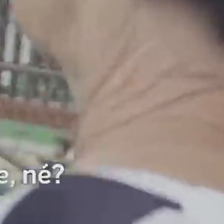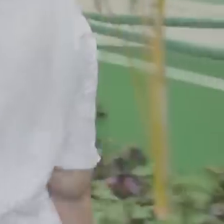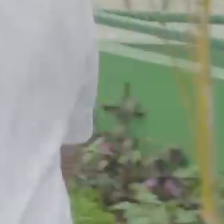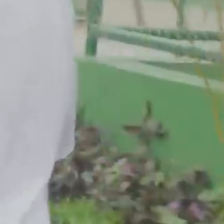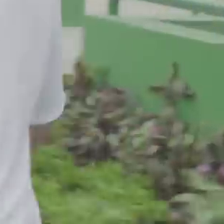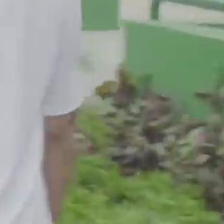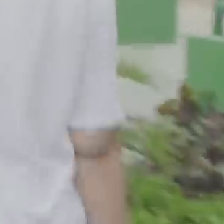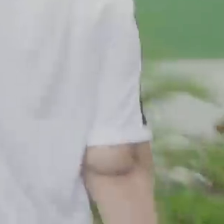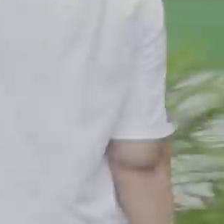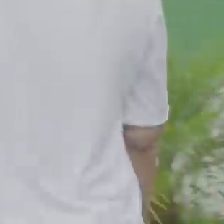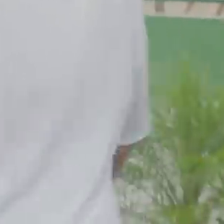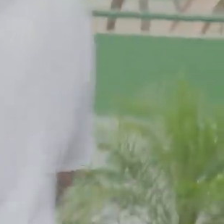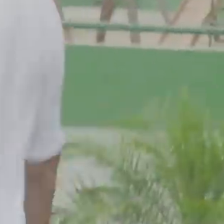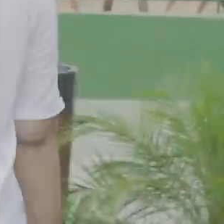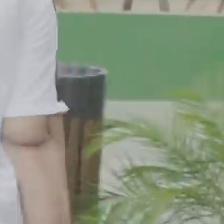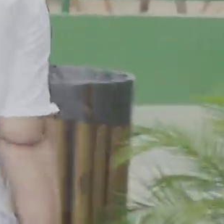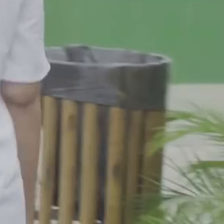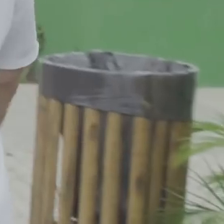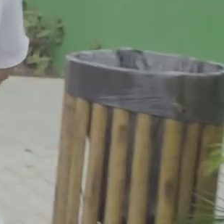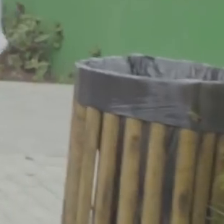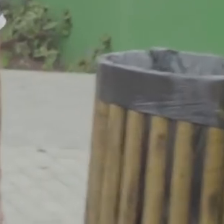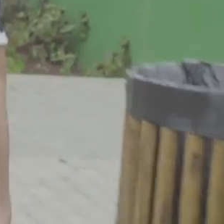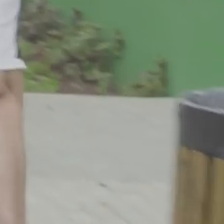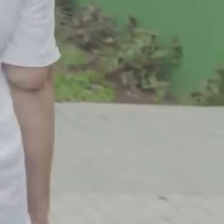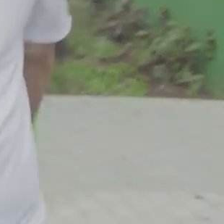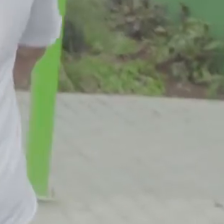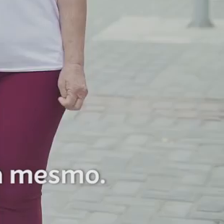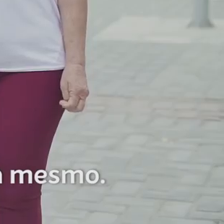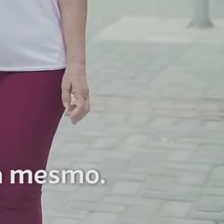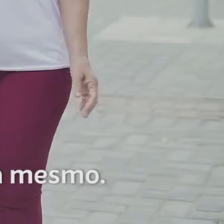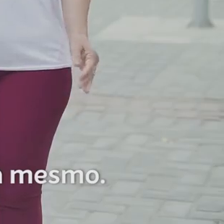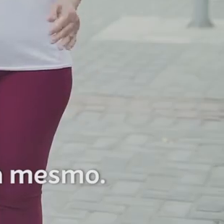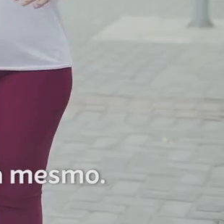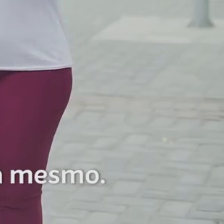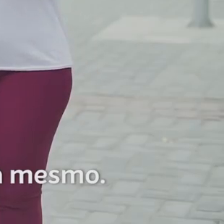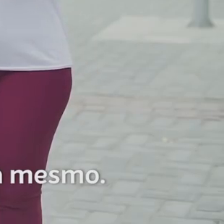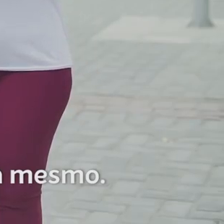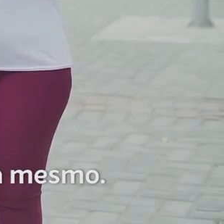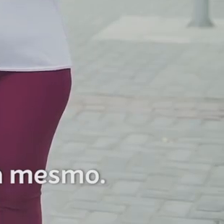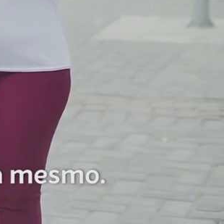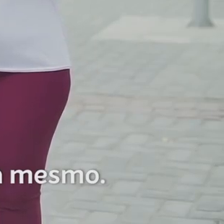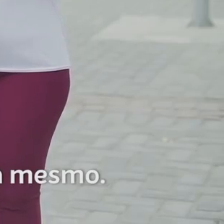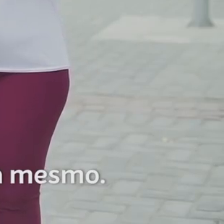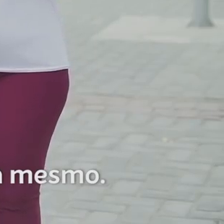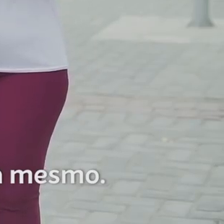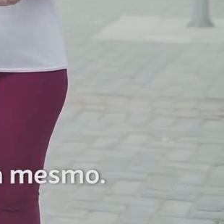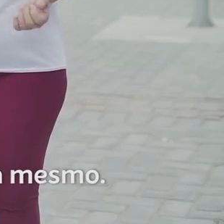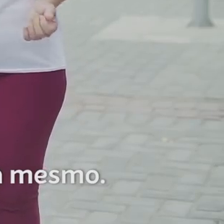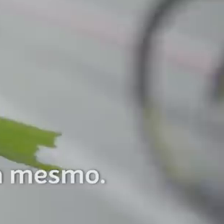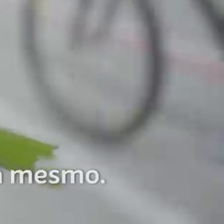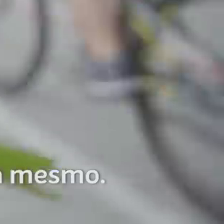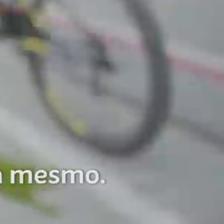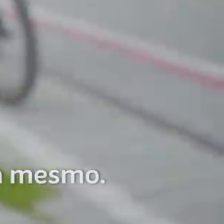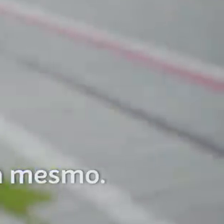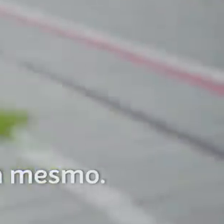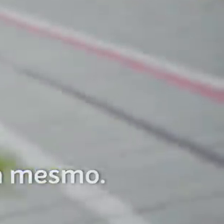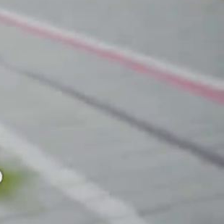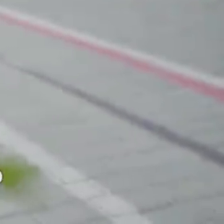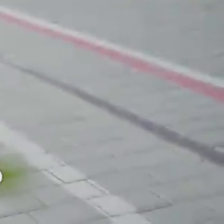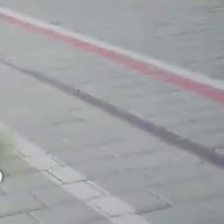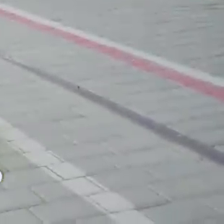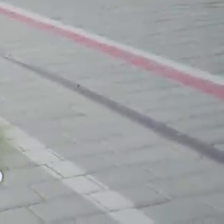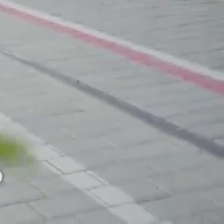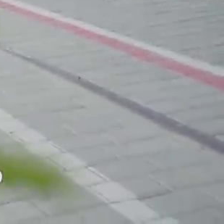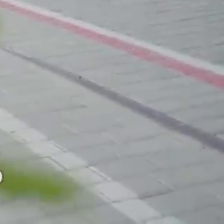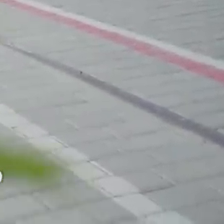né? Depois que isso aconteceu, aí eu venho quase todo dia. A Via Parque era uma coisa que o povo precisava mesmo.